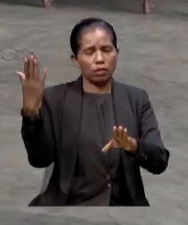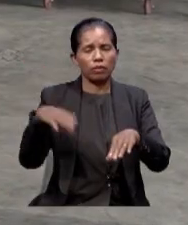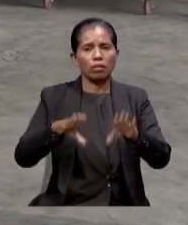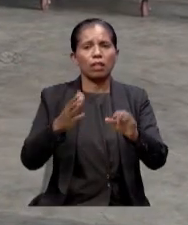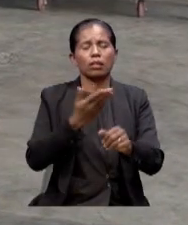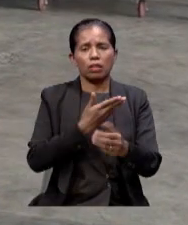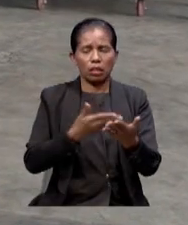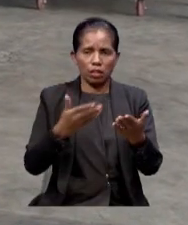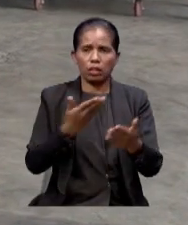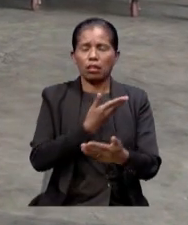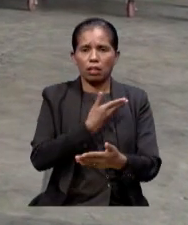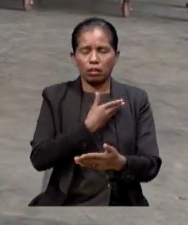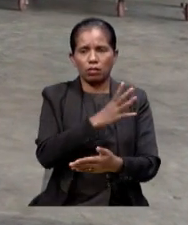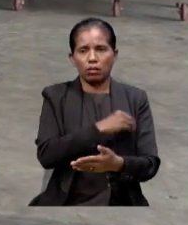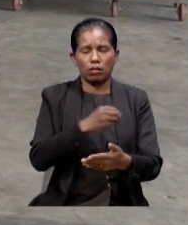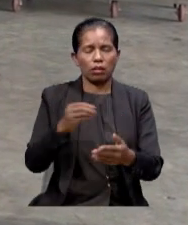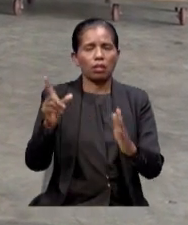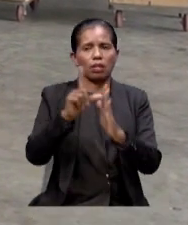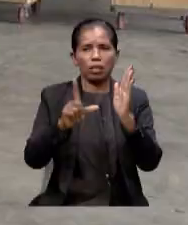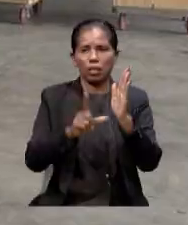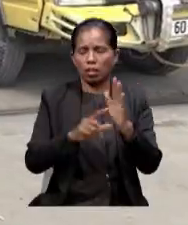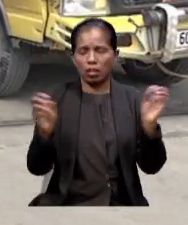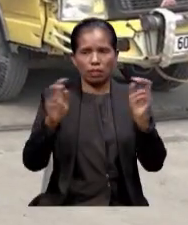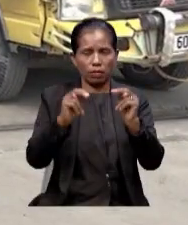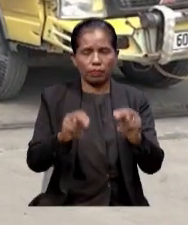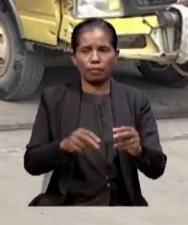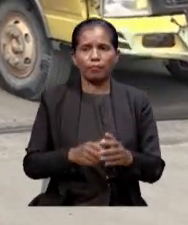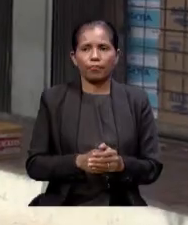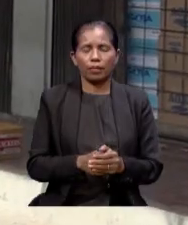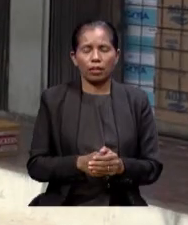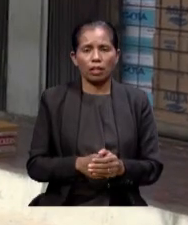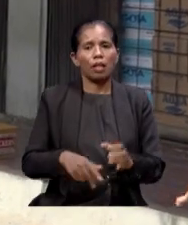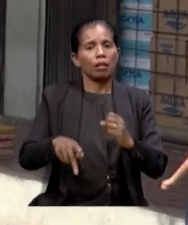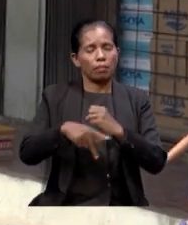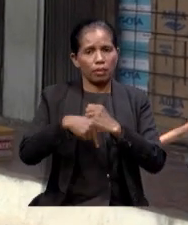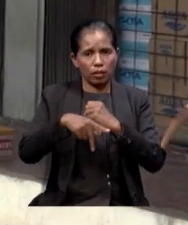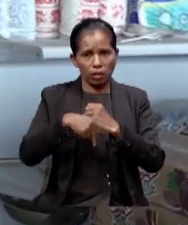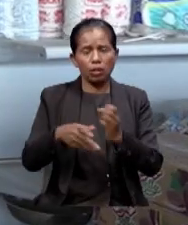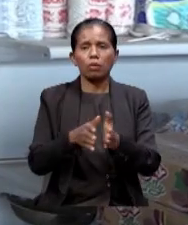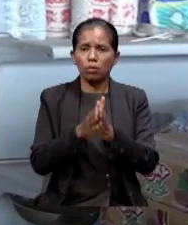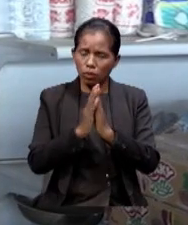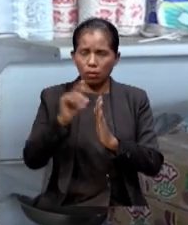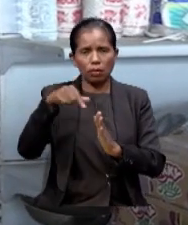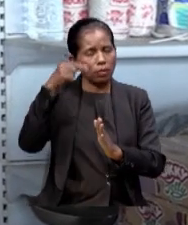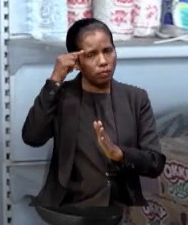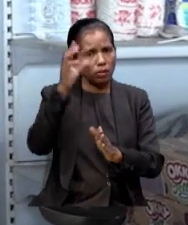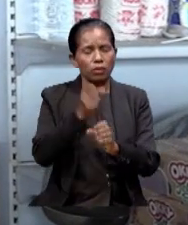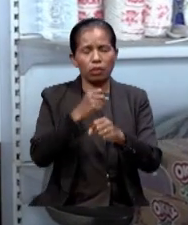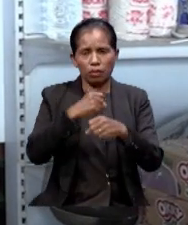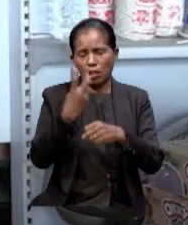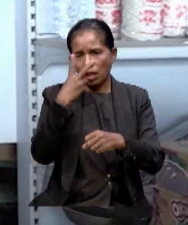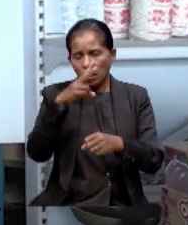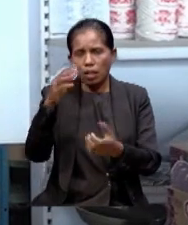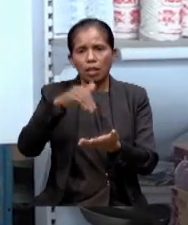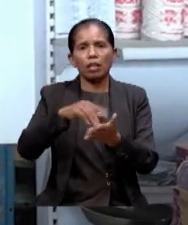ni lá introduz taxa ba necessidade básica. Nune bancada oposição, russo ba governo, atuhalo revisão ba